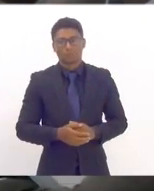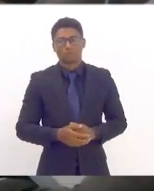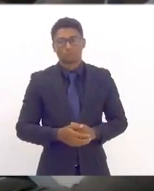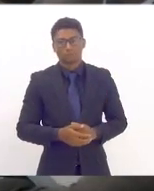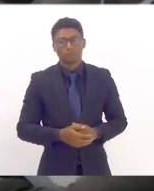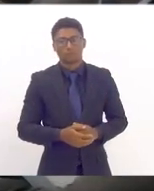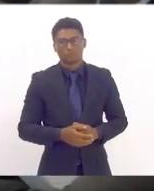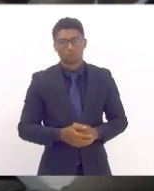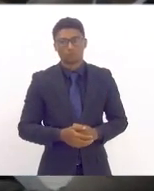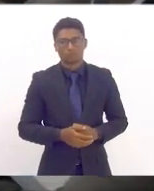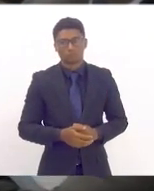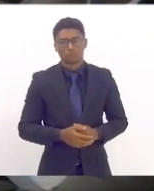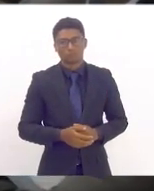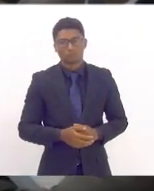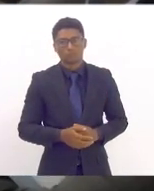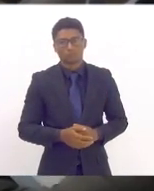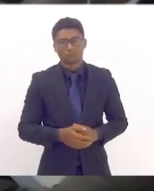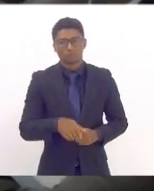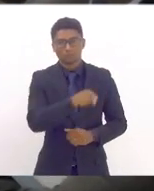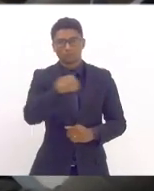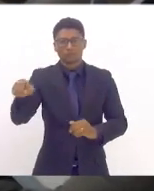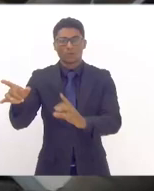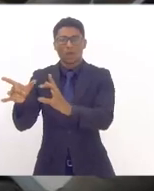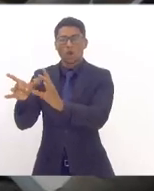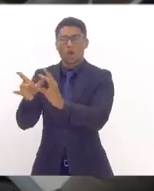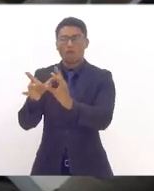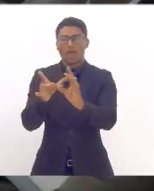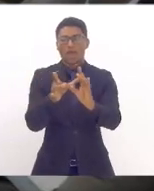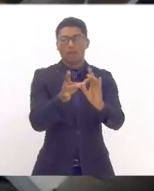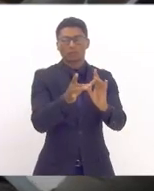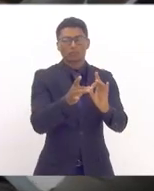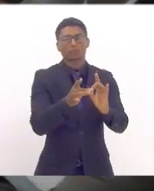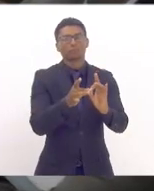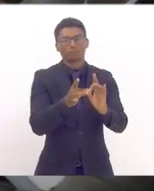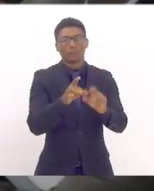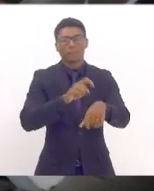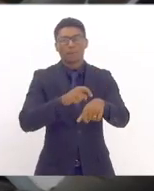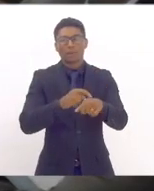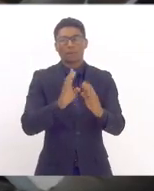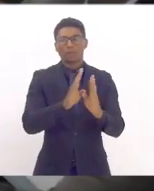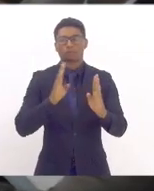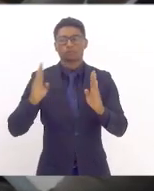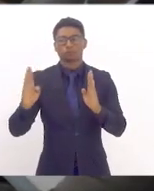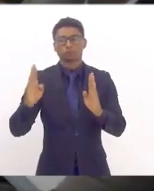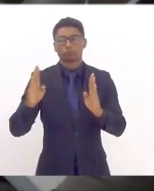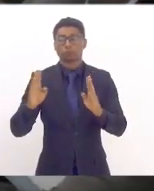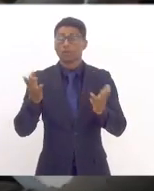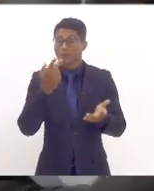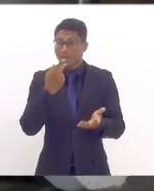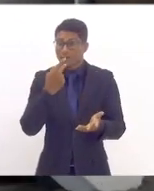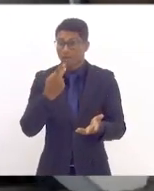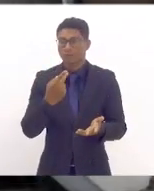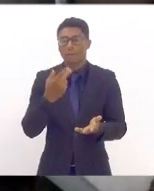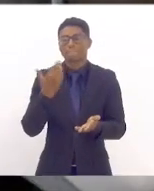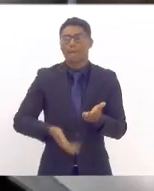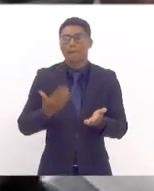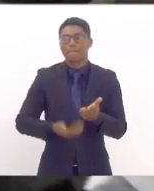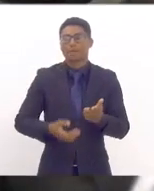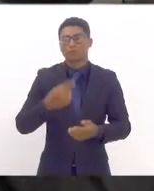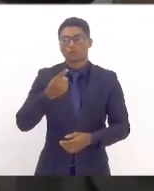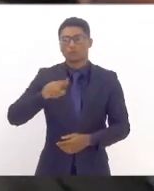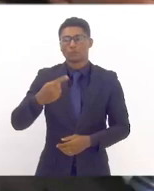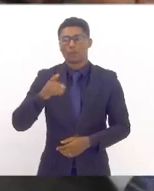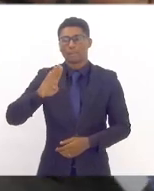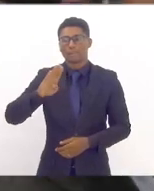Ok a validade dos eu só tô assinalando e quando eu digo que perde um bilhão e meio é porque se